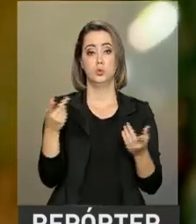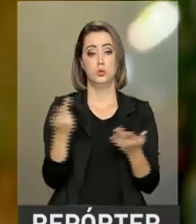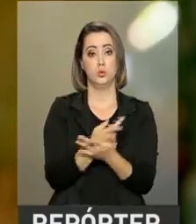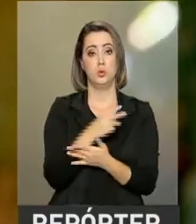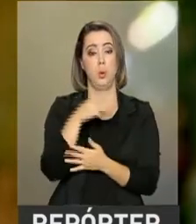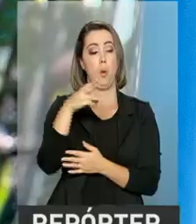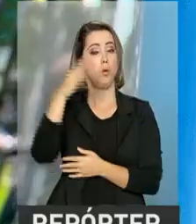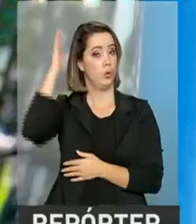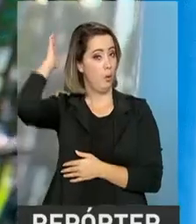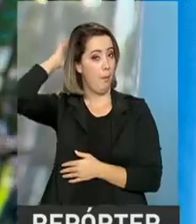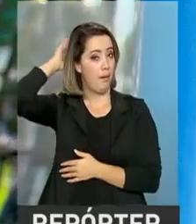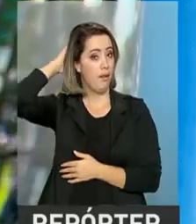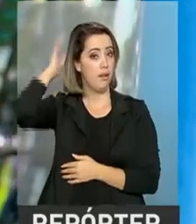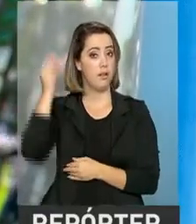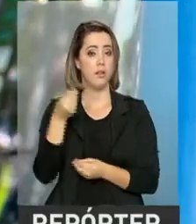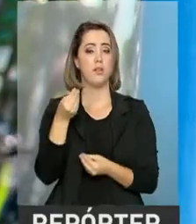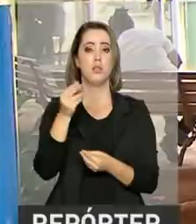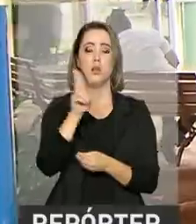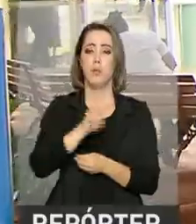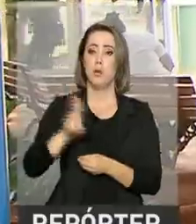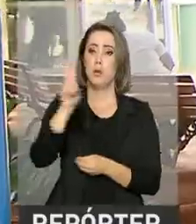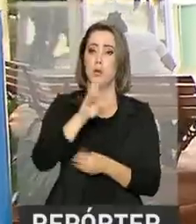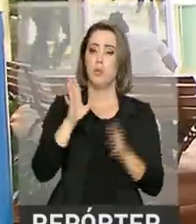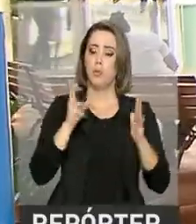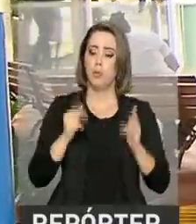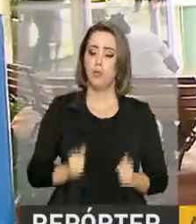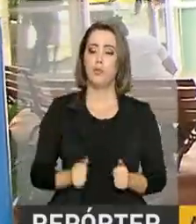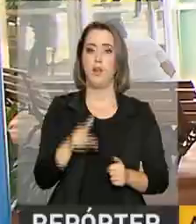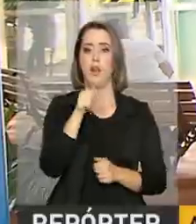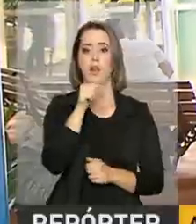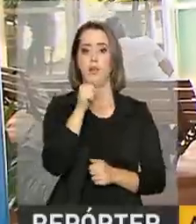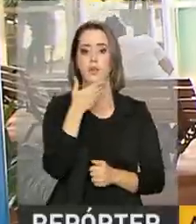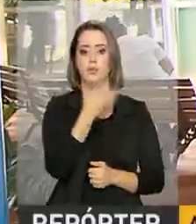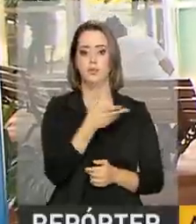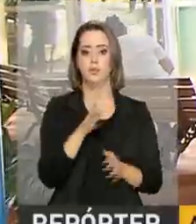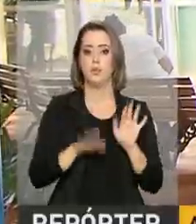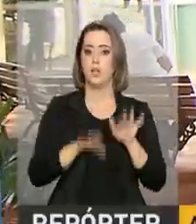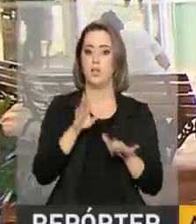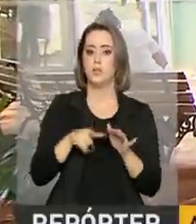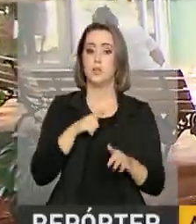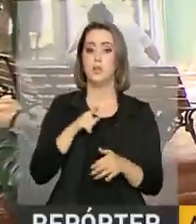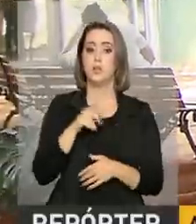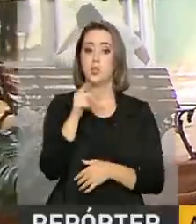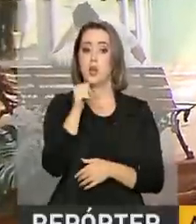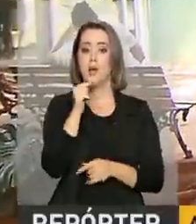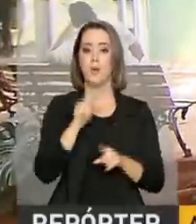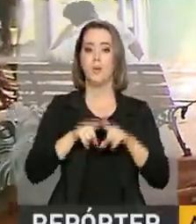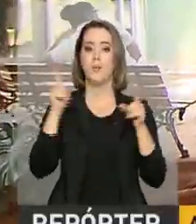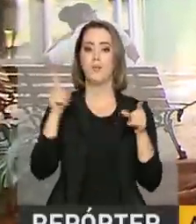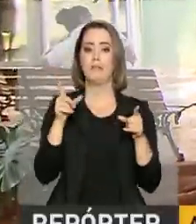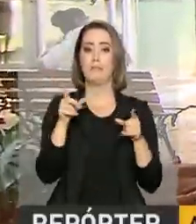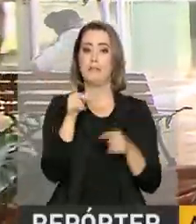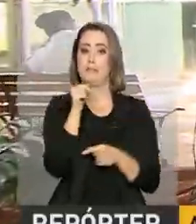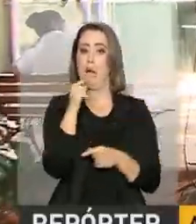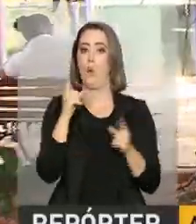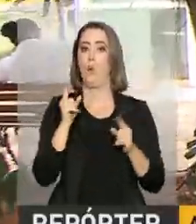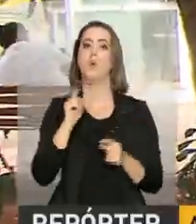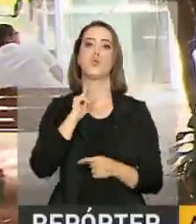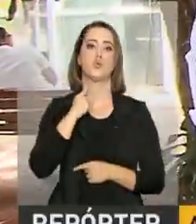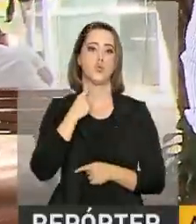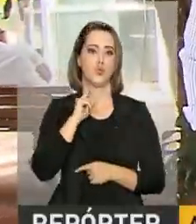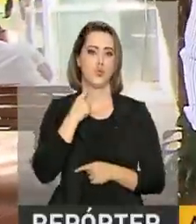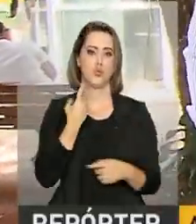no pará para tratamento de água a comunidades ribeirinhas existia essa água abundante de água mas a água contaminada